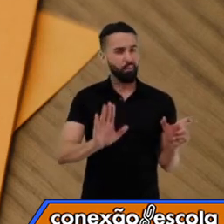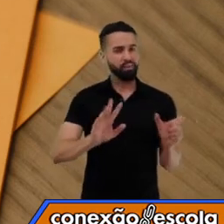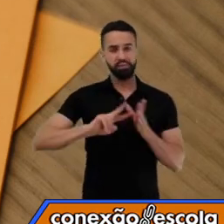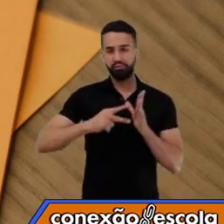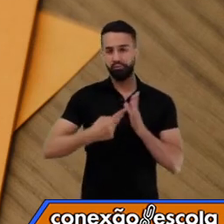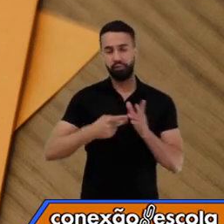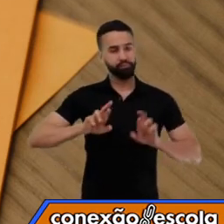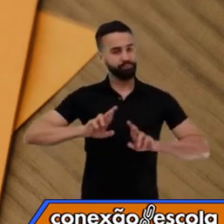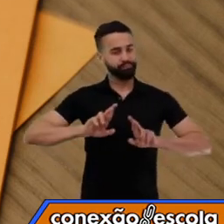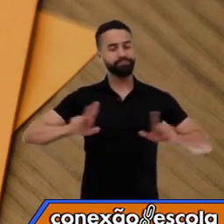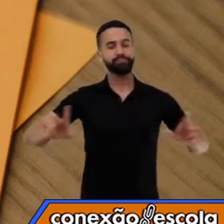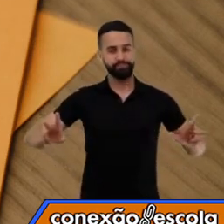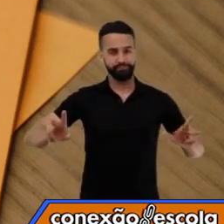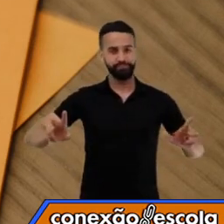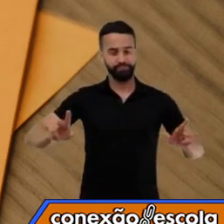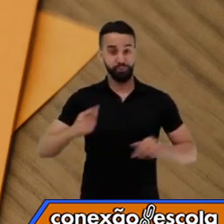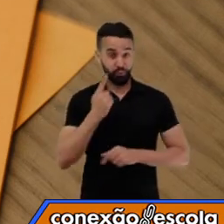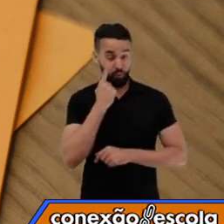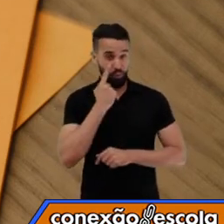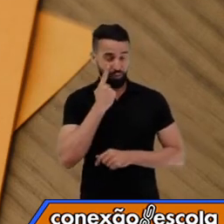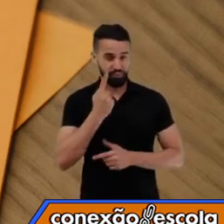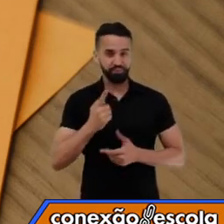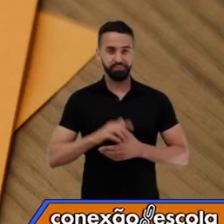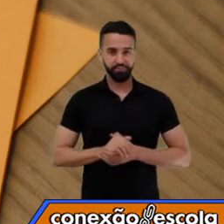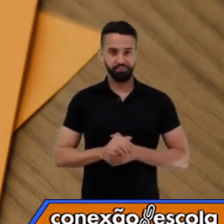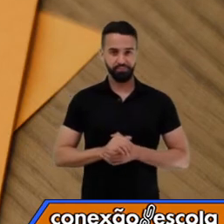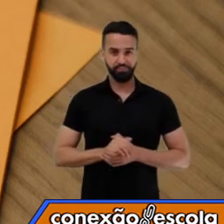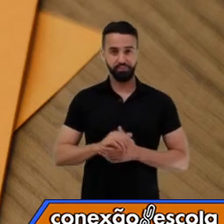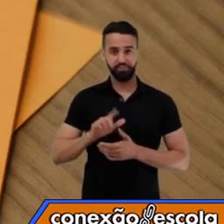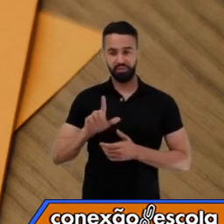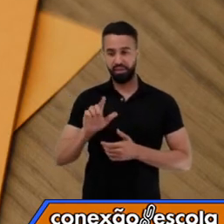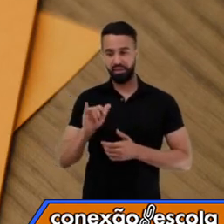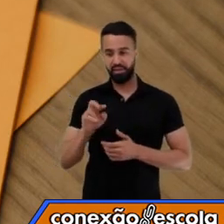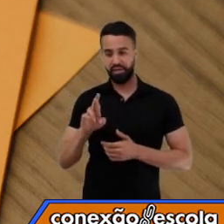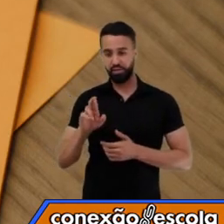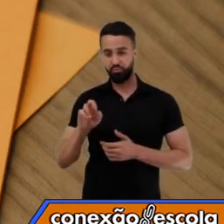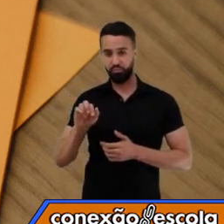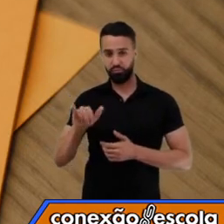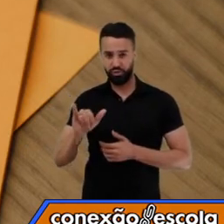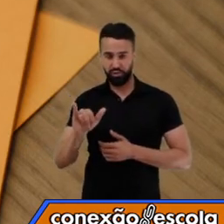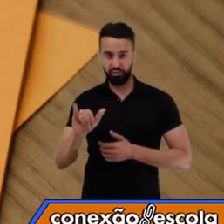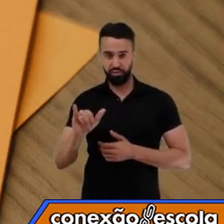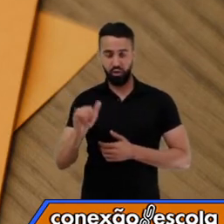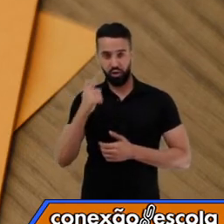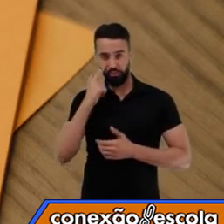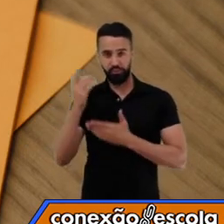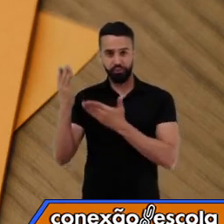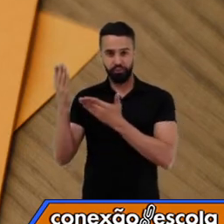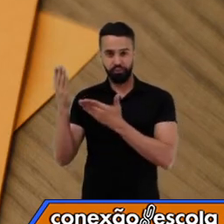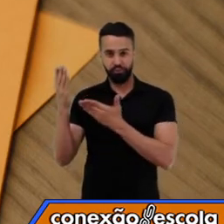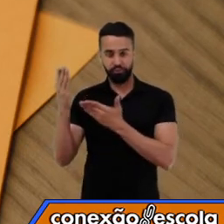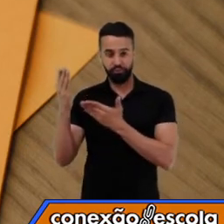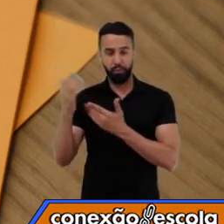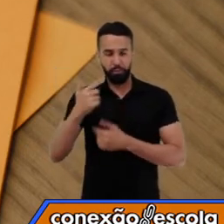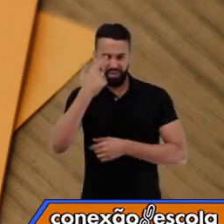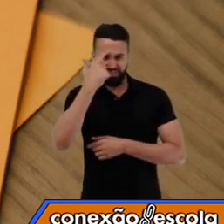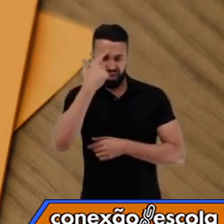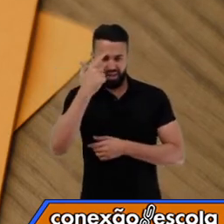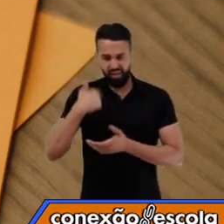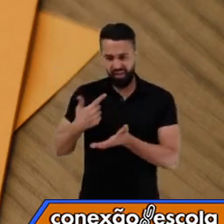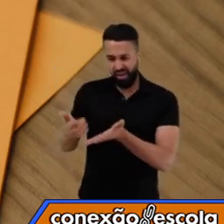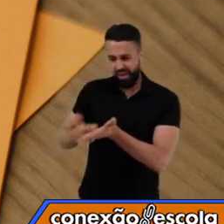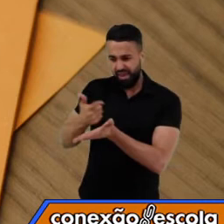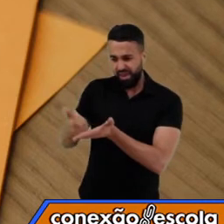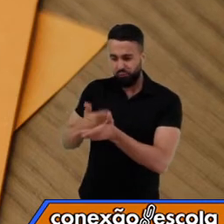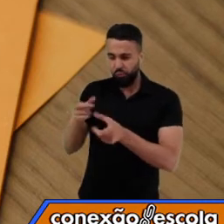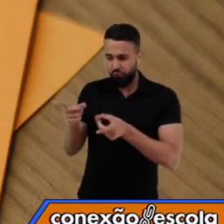só que o significado é diferente olha só Library em português você acha que é livraria